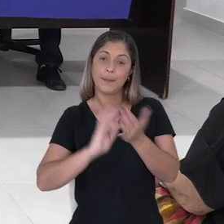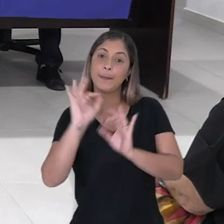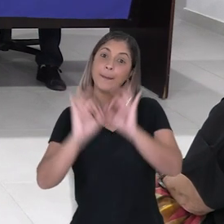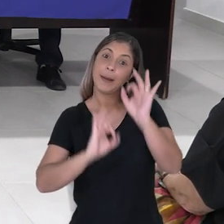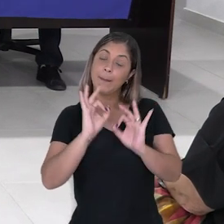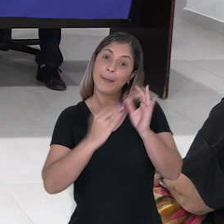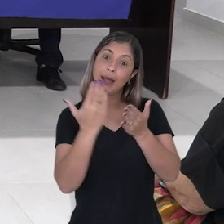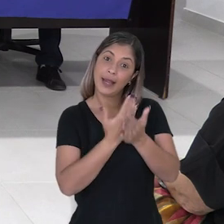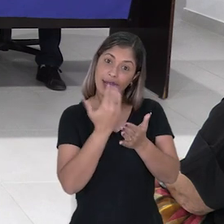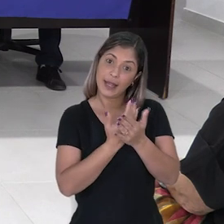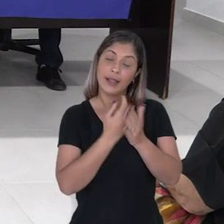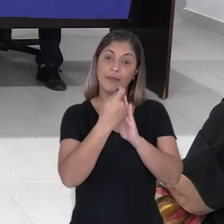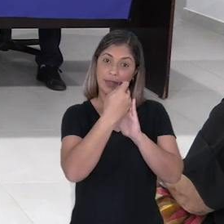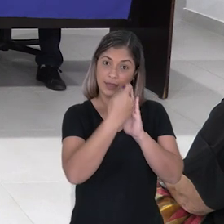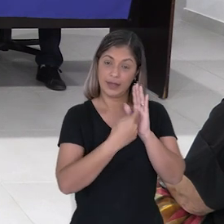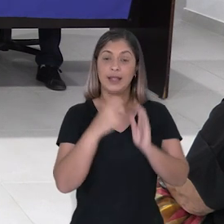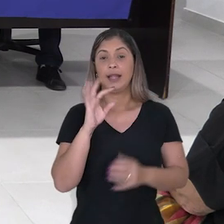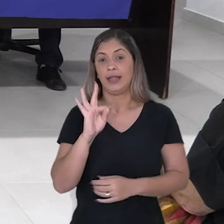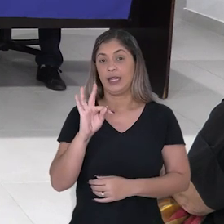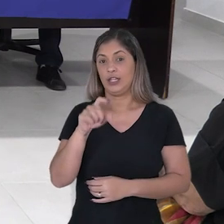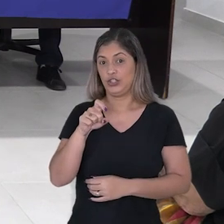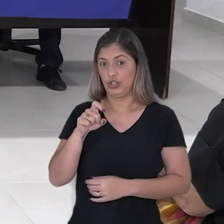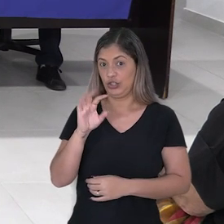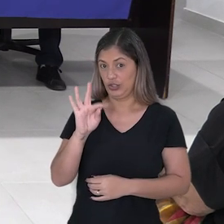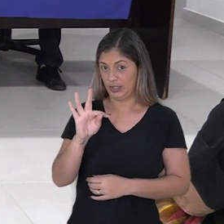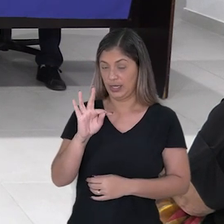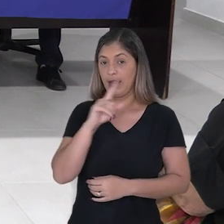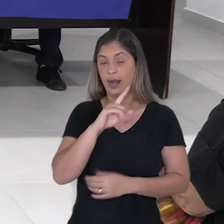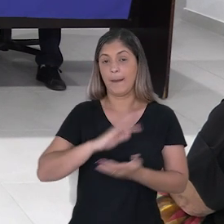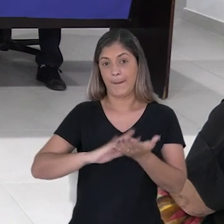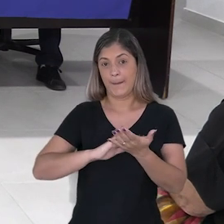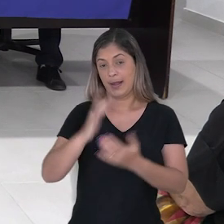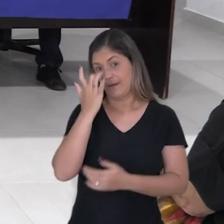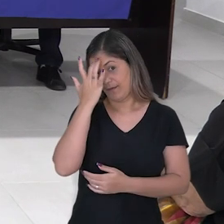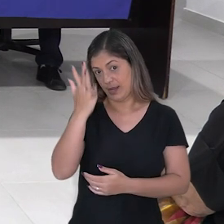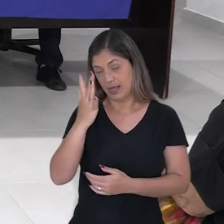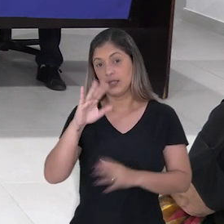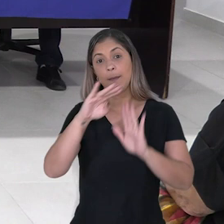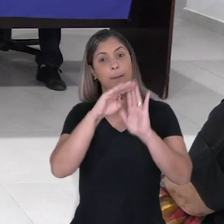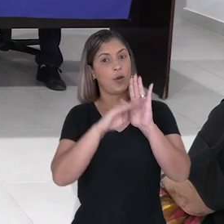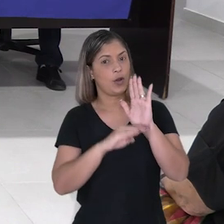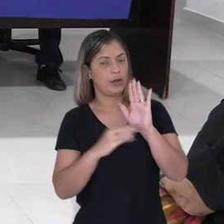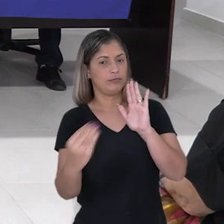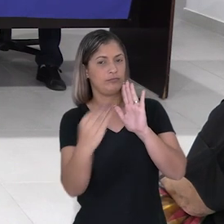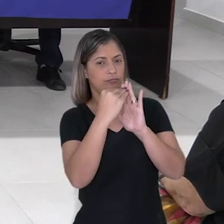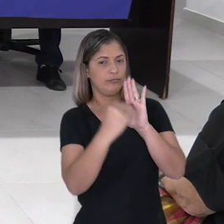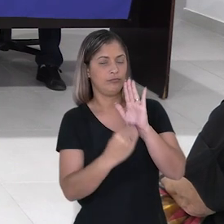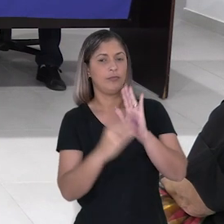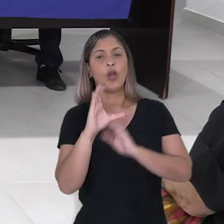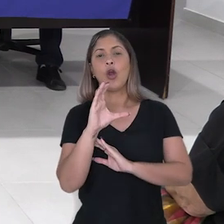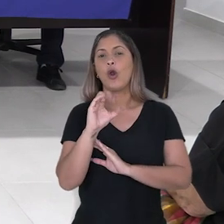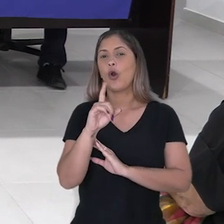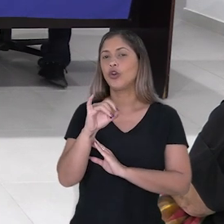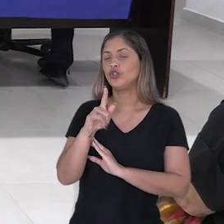prepara o livro em TXT, no Braille Fácil, que é o programa onde vão ser inseridos os códigos para